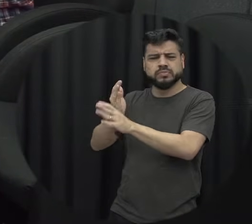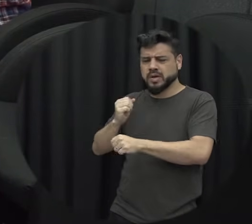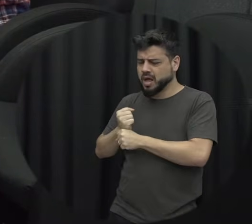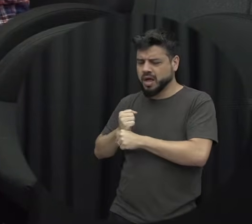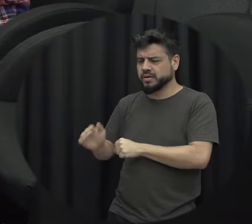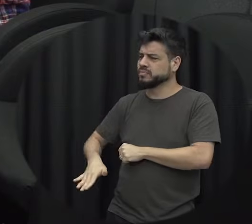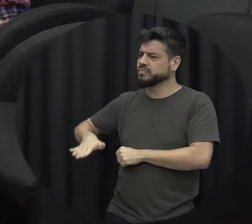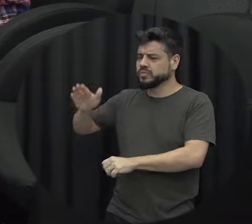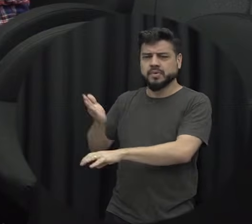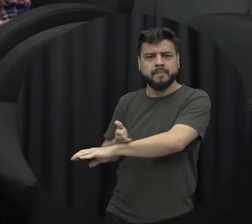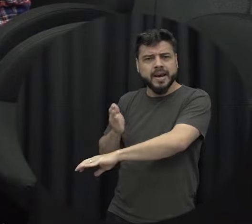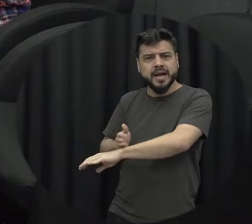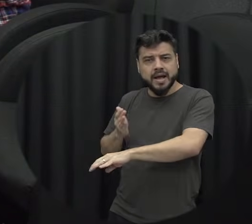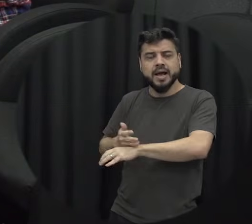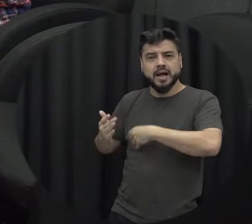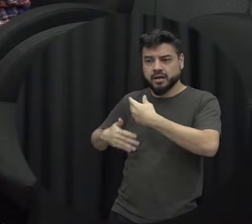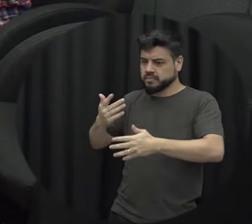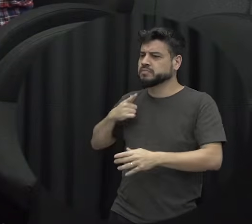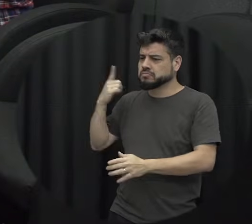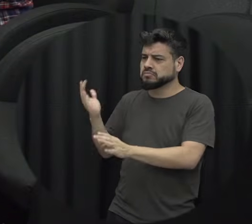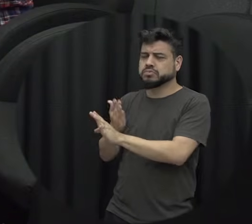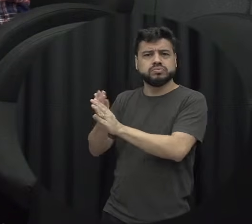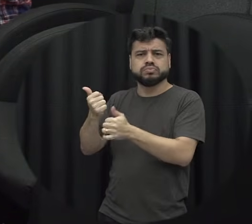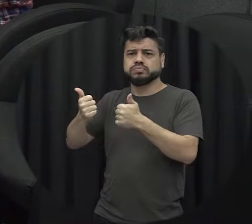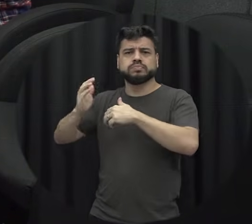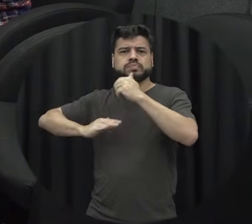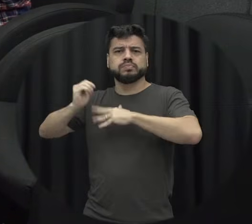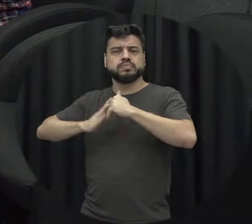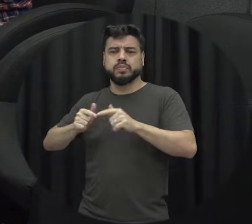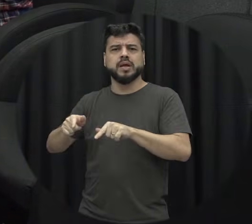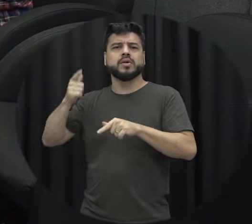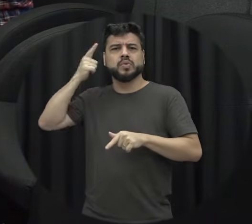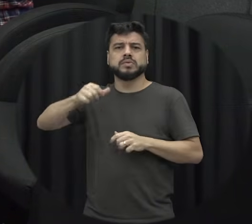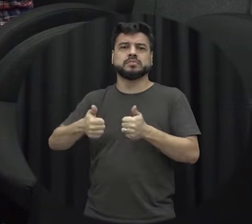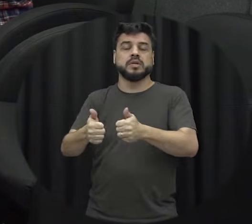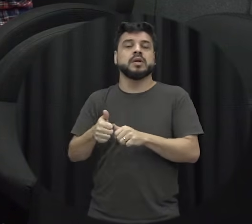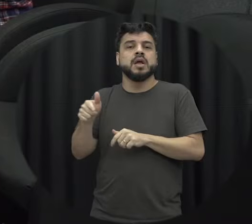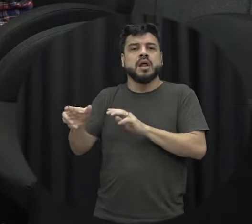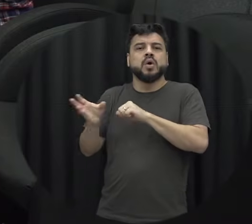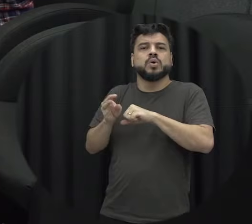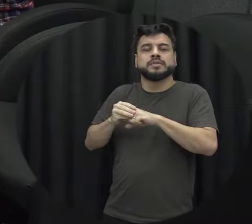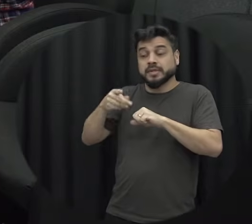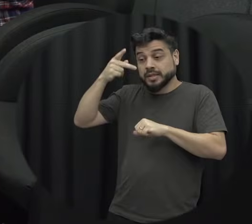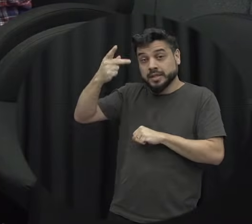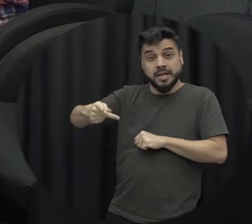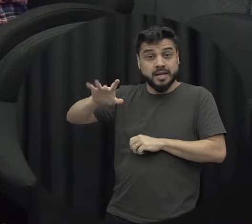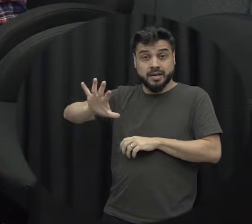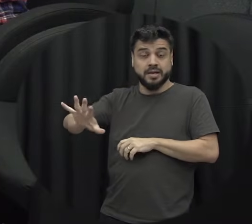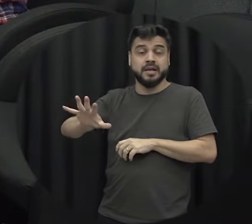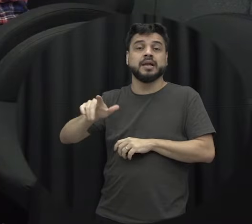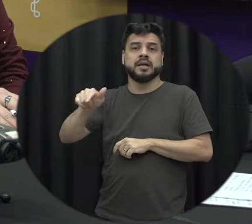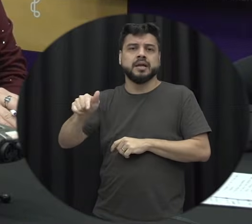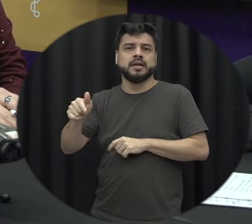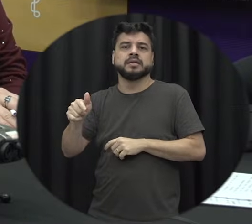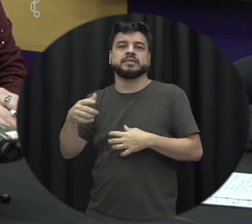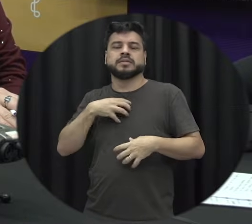com que o trabalho dele funcione, né? Então, esse conhecimento, que é um conhecimento que para ele não